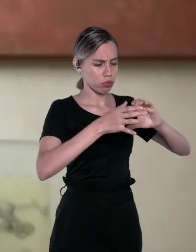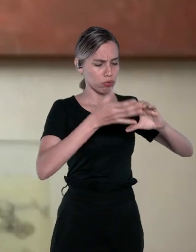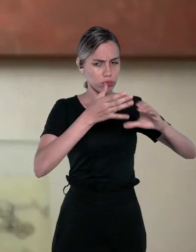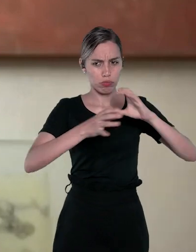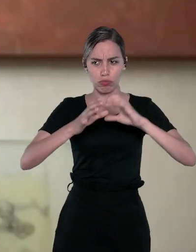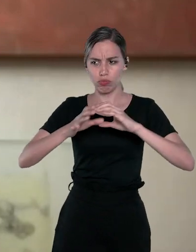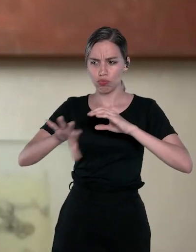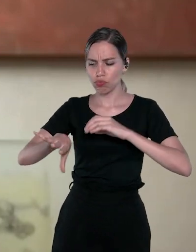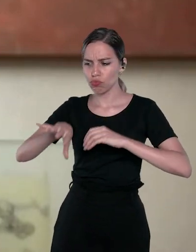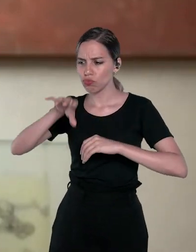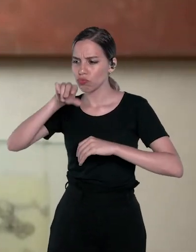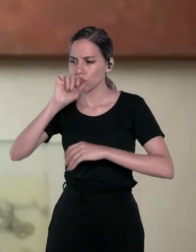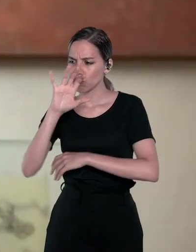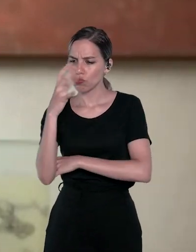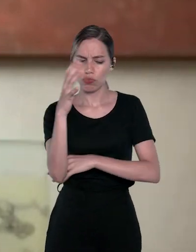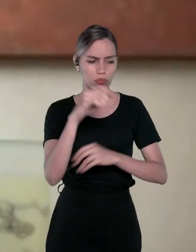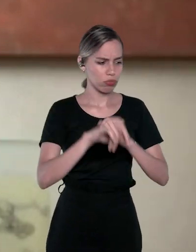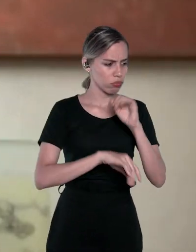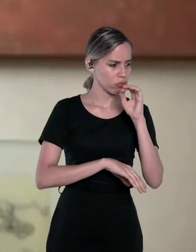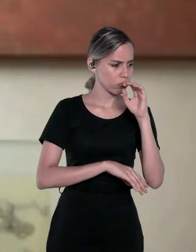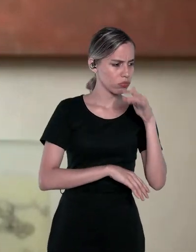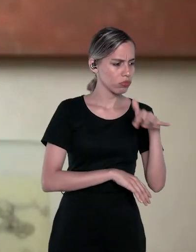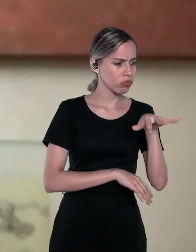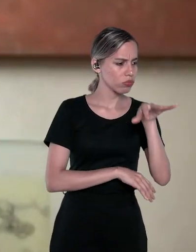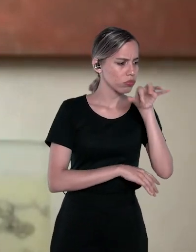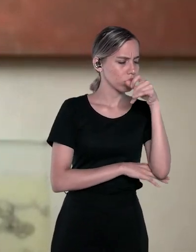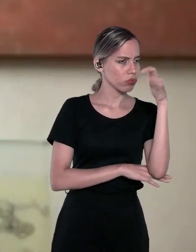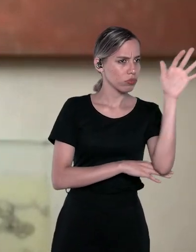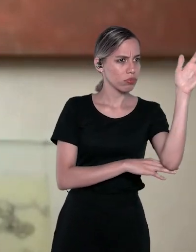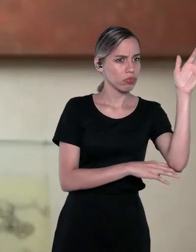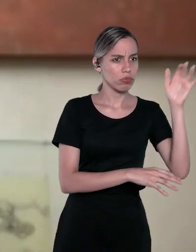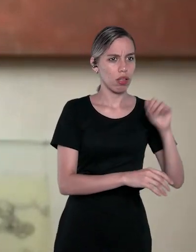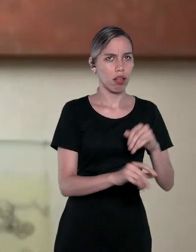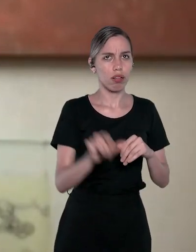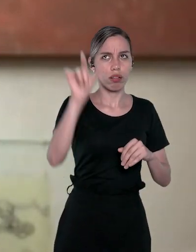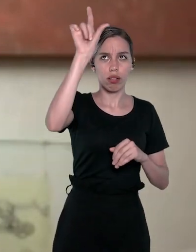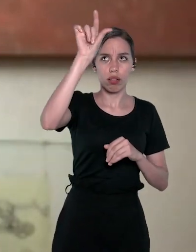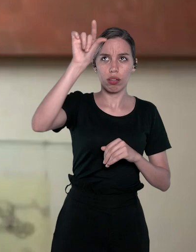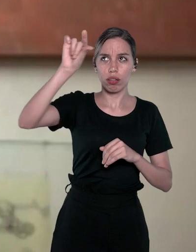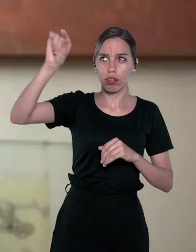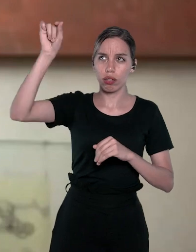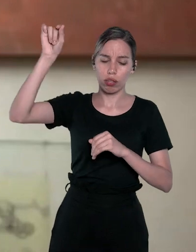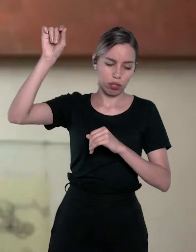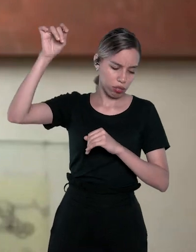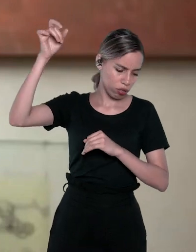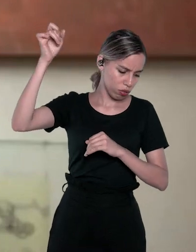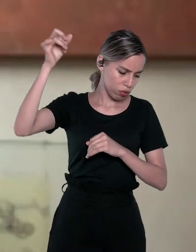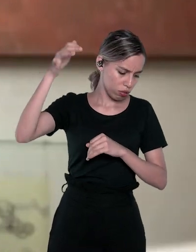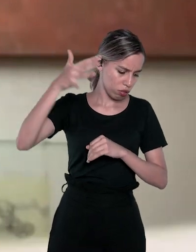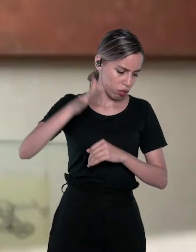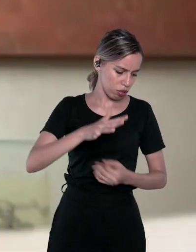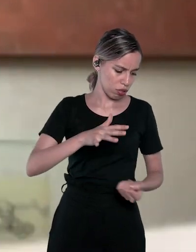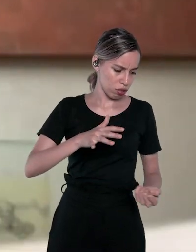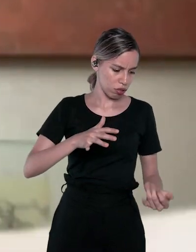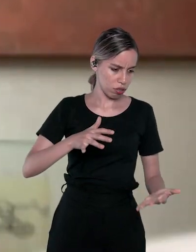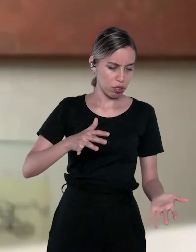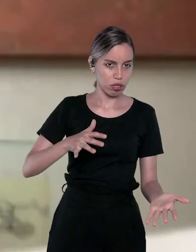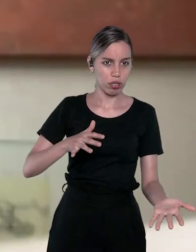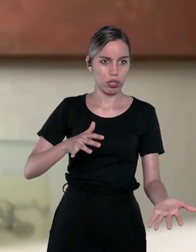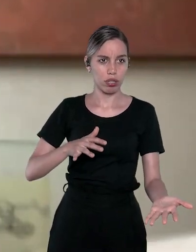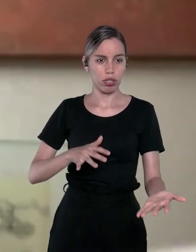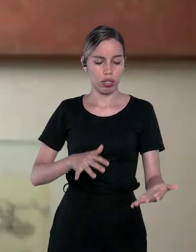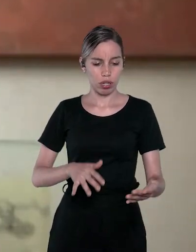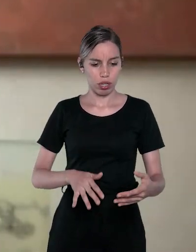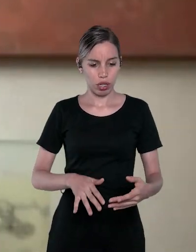e pitangueiras. A lua nos pés, você descalça, caminha em seus sapatos